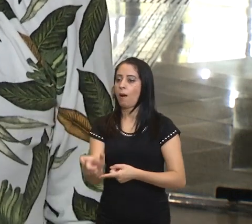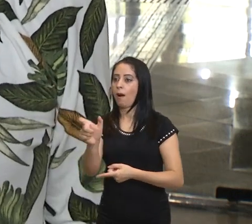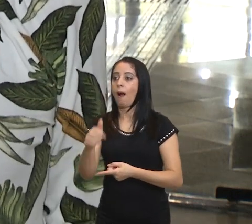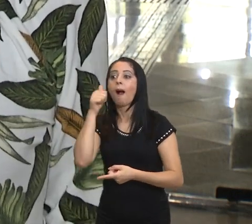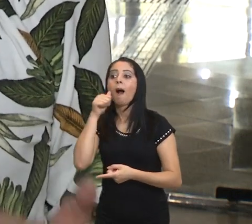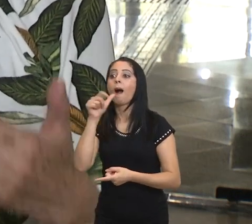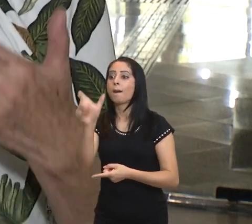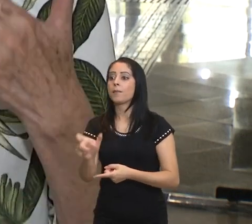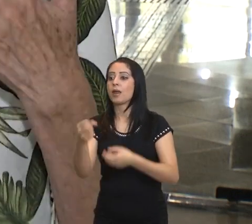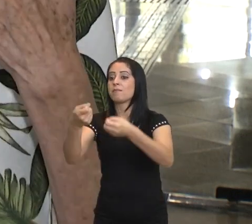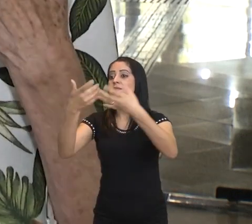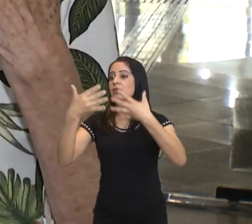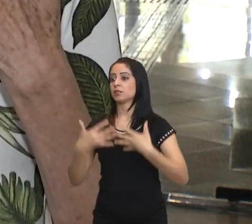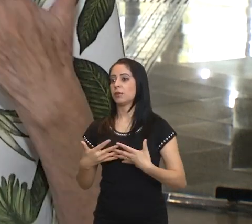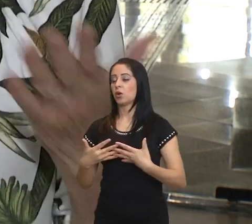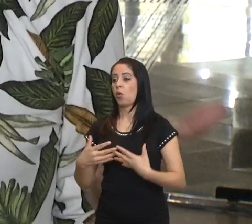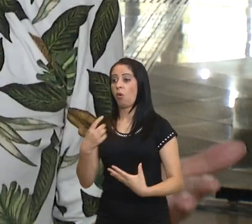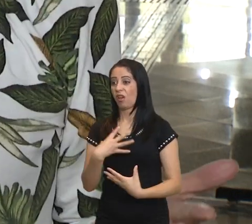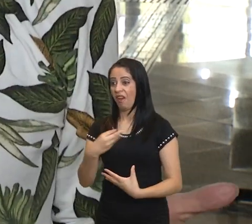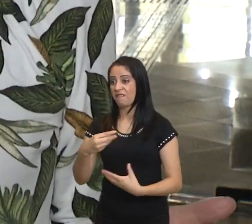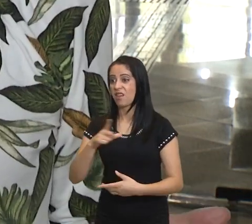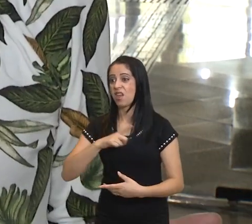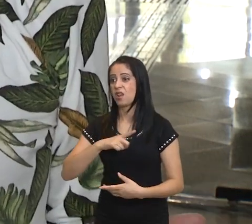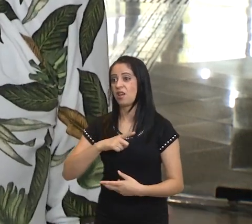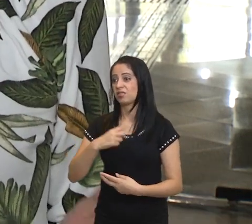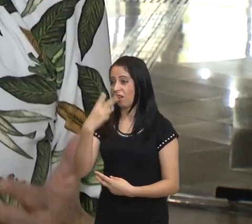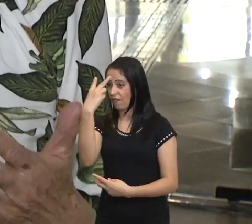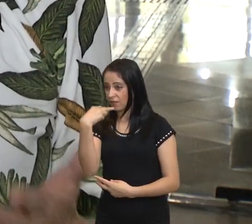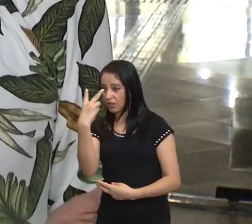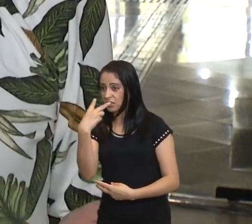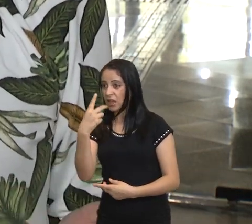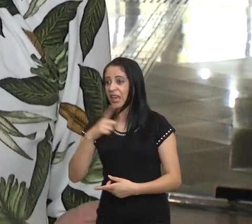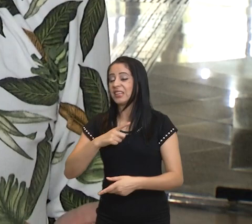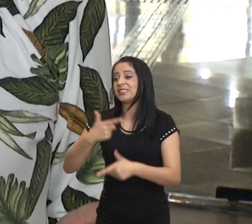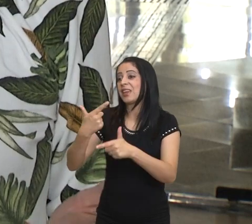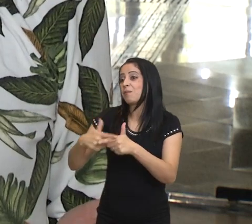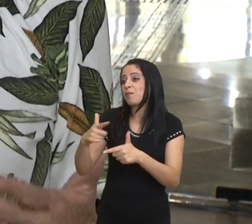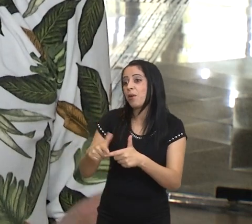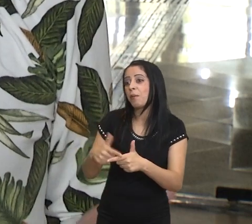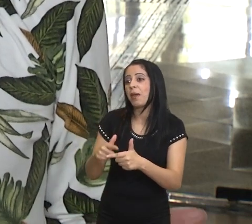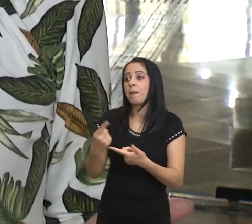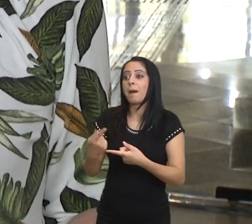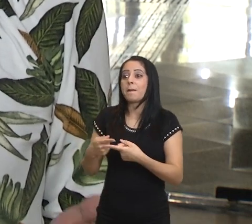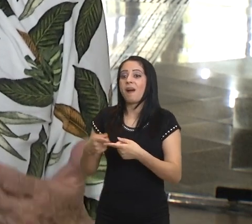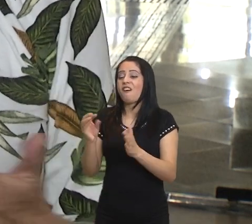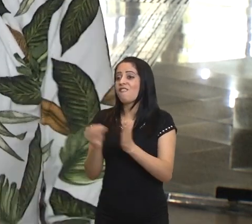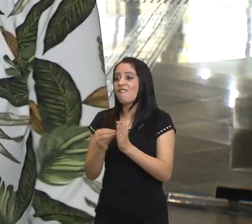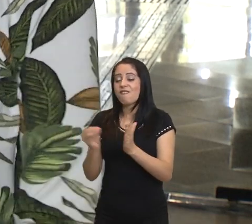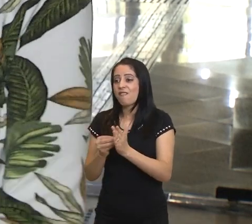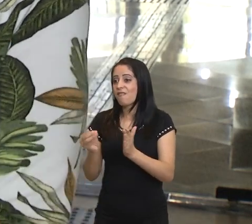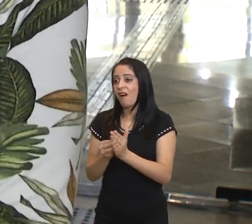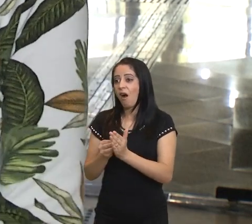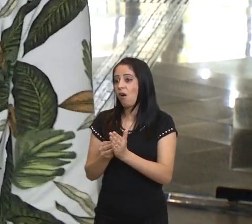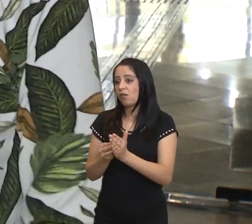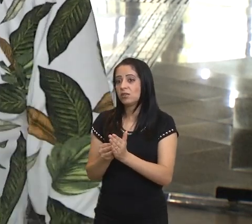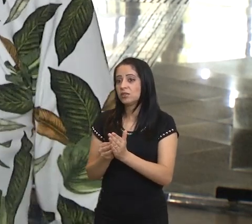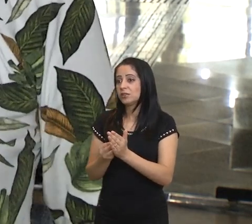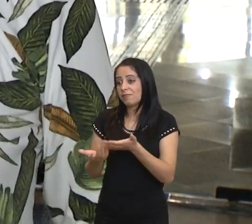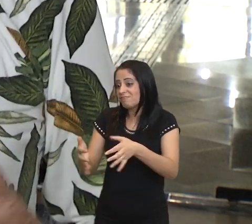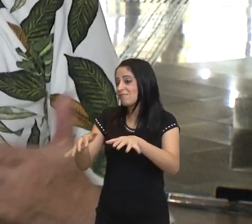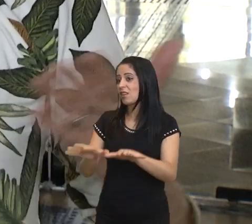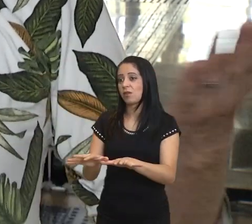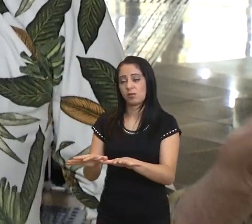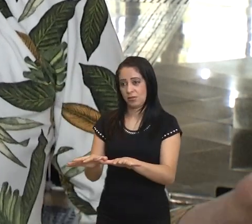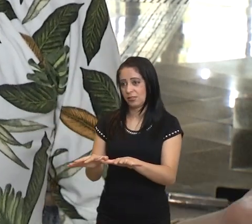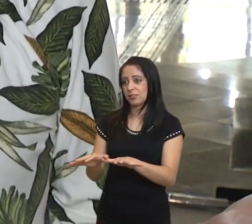que não tem mais, que está com um monte de problemas por falta dessa reabilitação, uma criança de 4